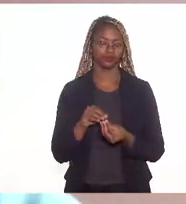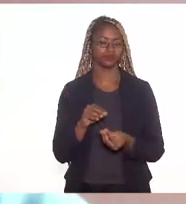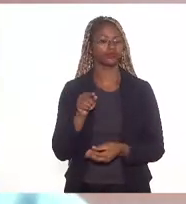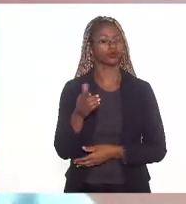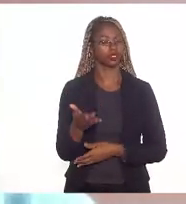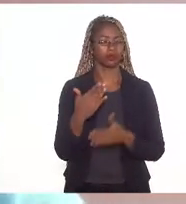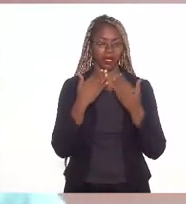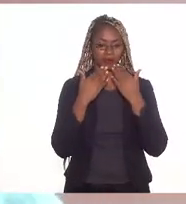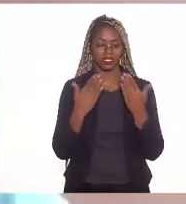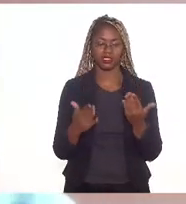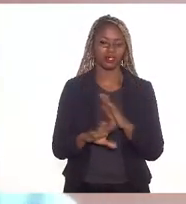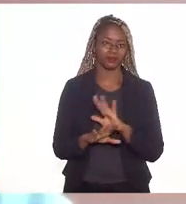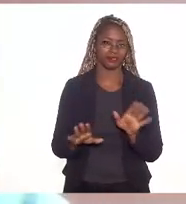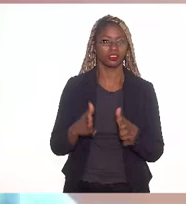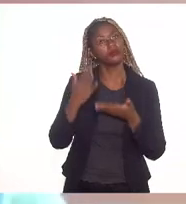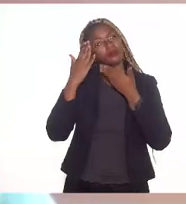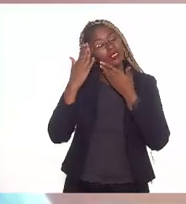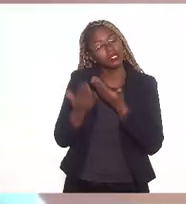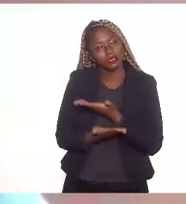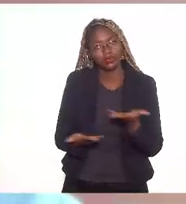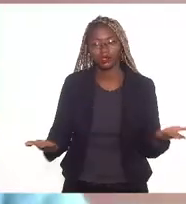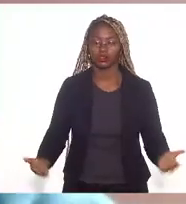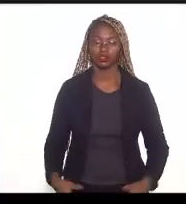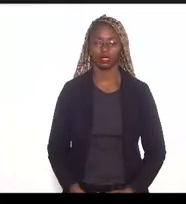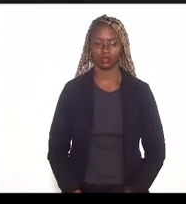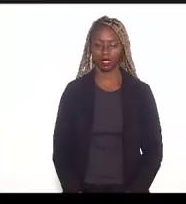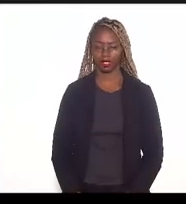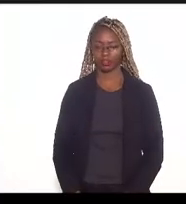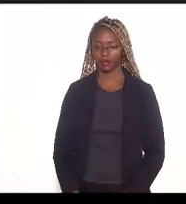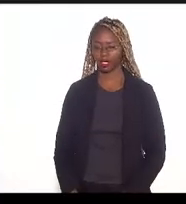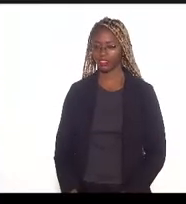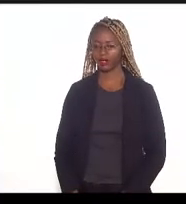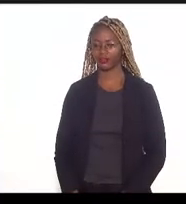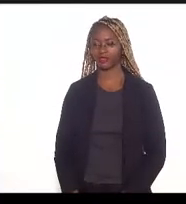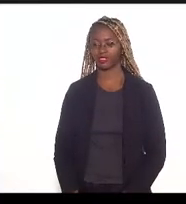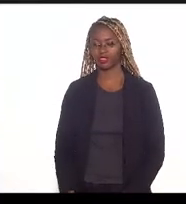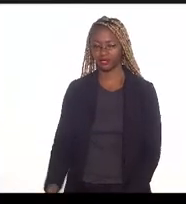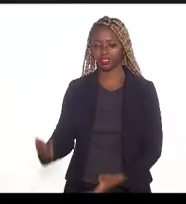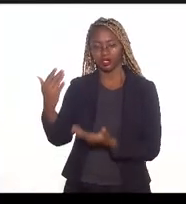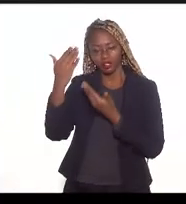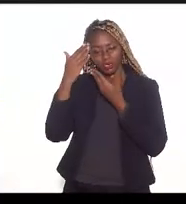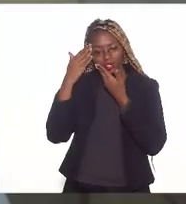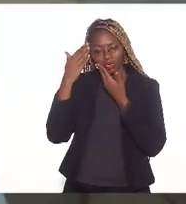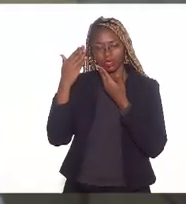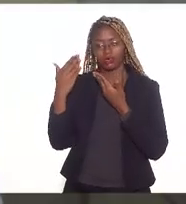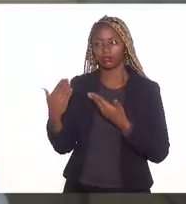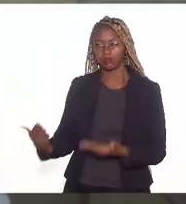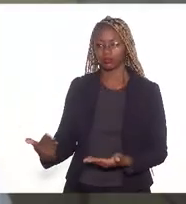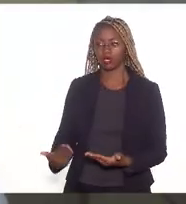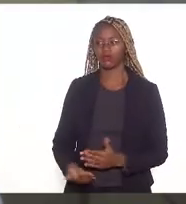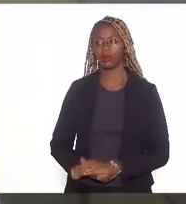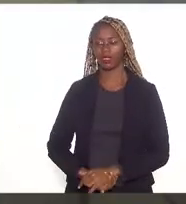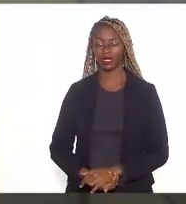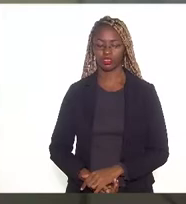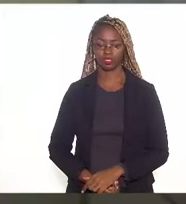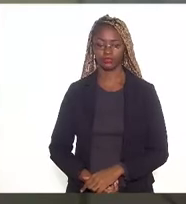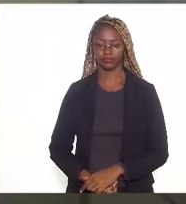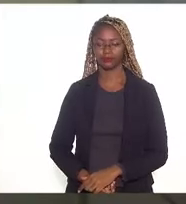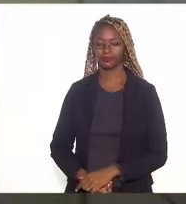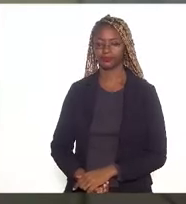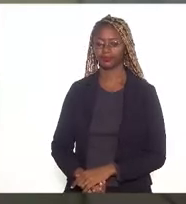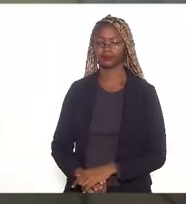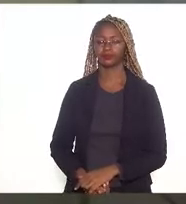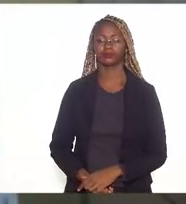tinha para apresentar. Obrigado a todos. Eu agradeço, André. Eu vou aqui começar